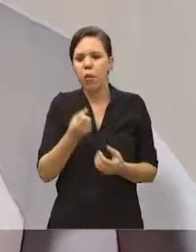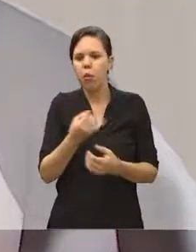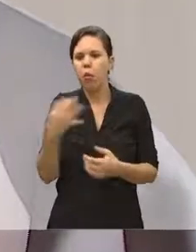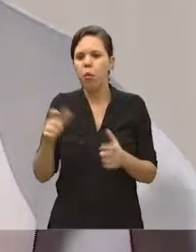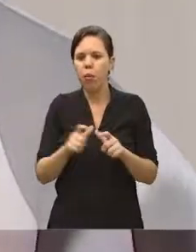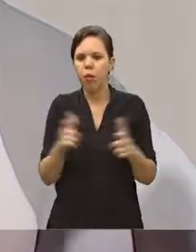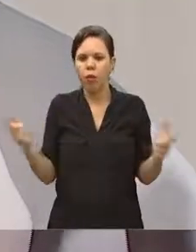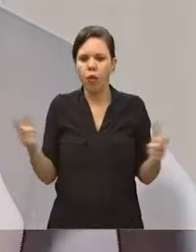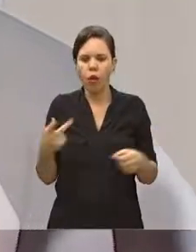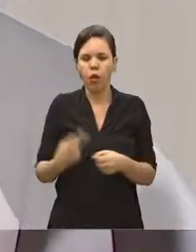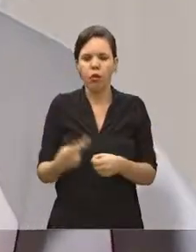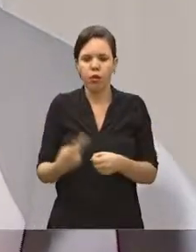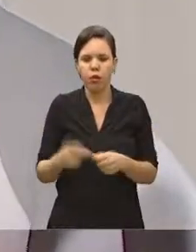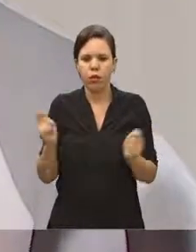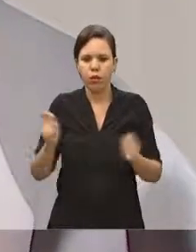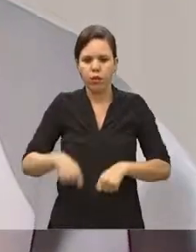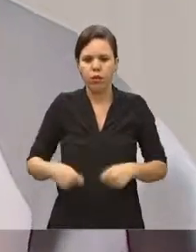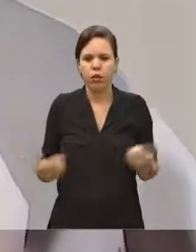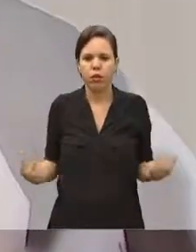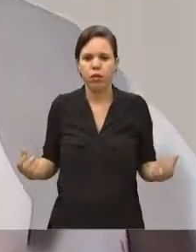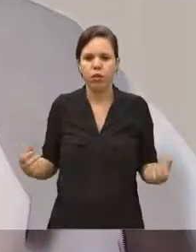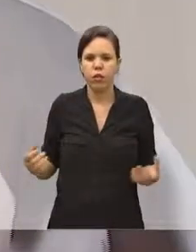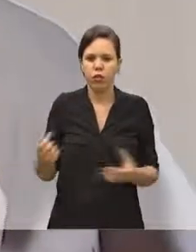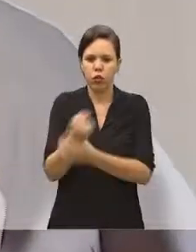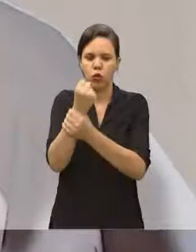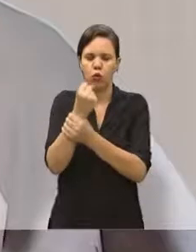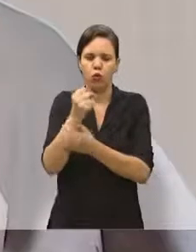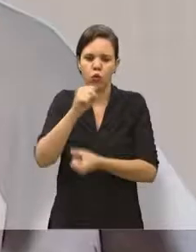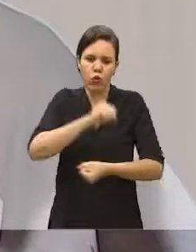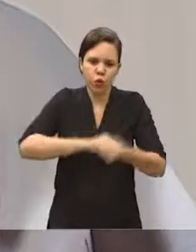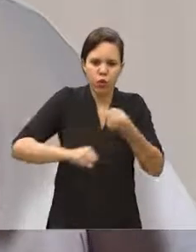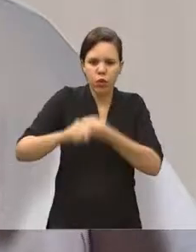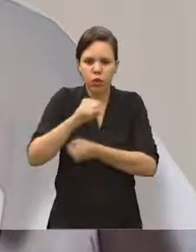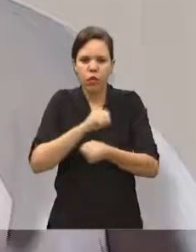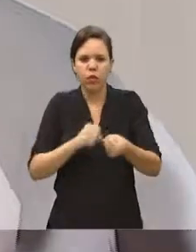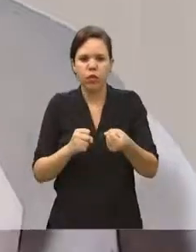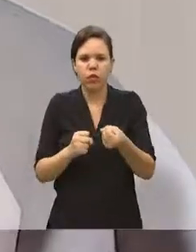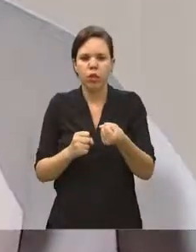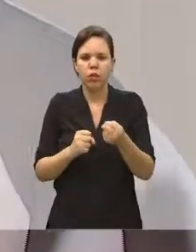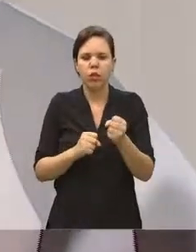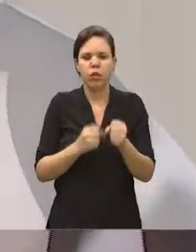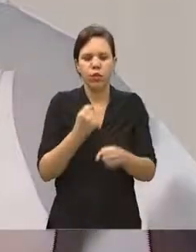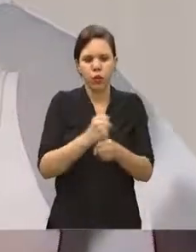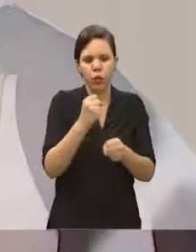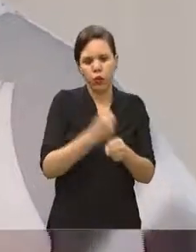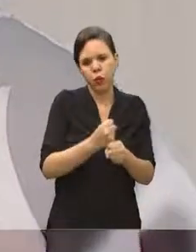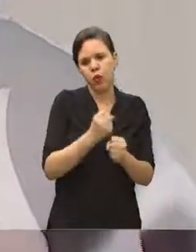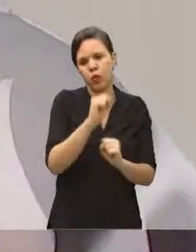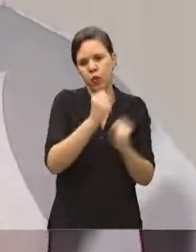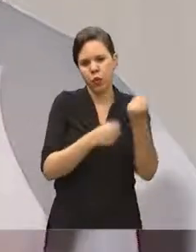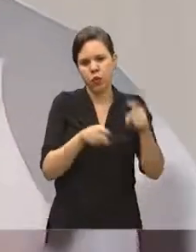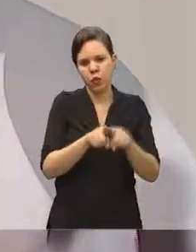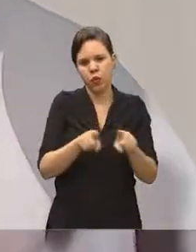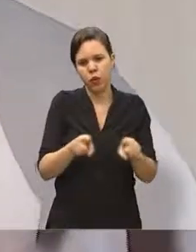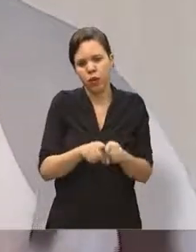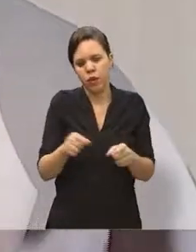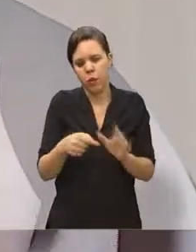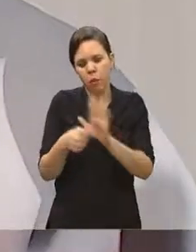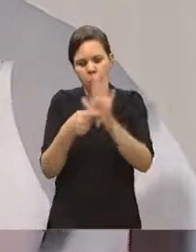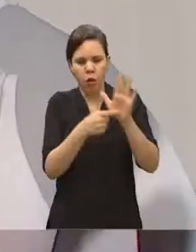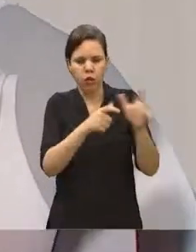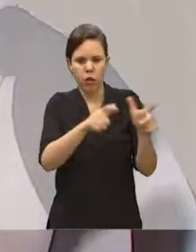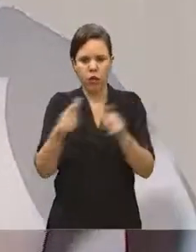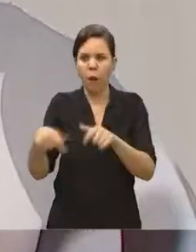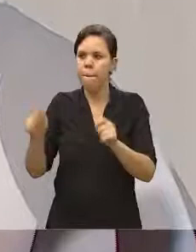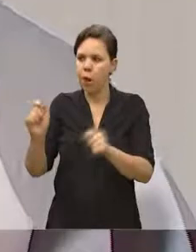produtos que são mais sustentáveis no mercado já, da construção civil. Então a gente tentou mostrar aqui nesse ambiente coisas que você pode ir na